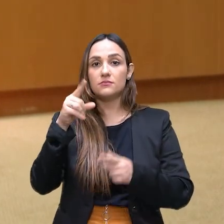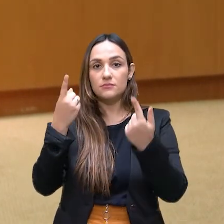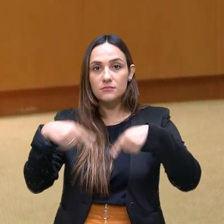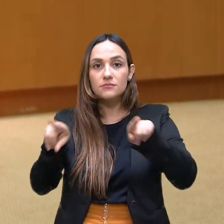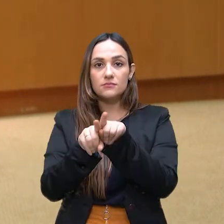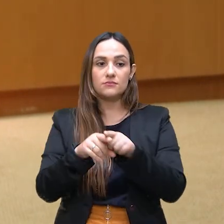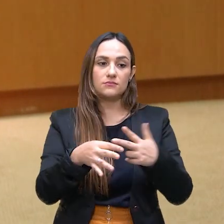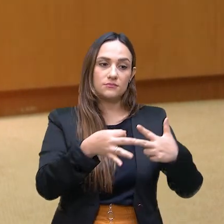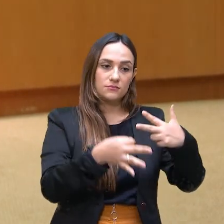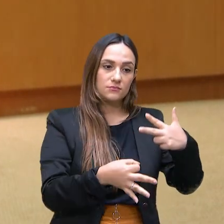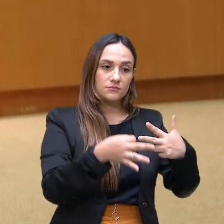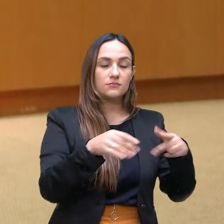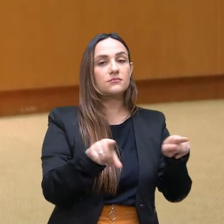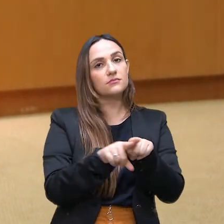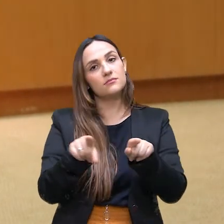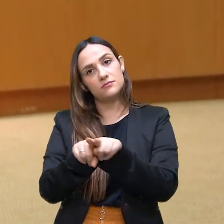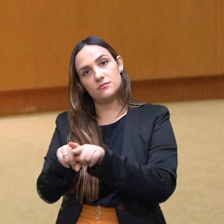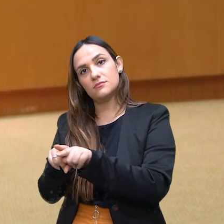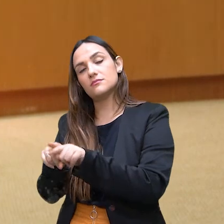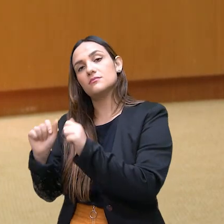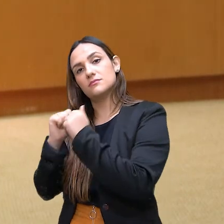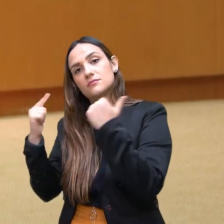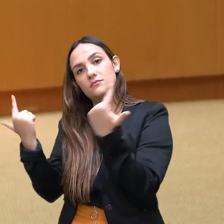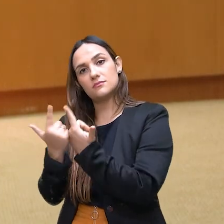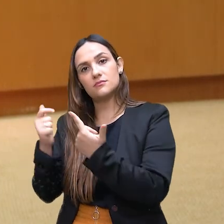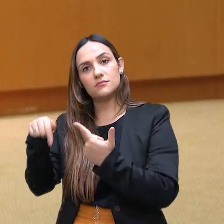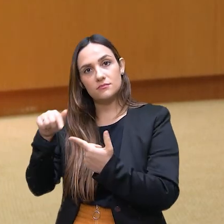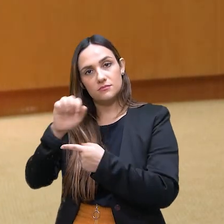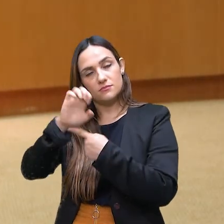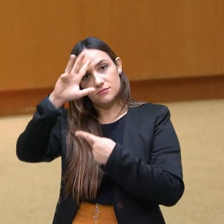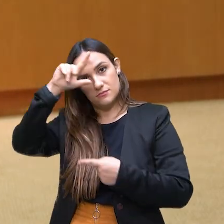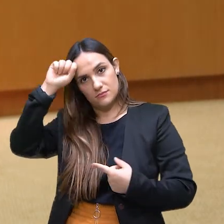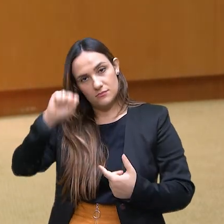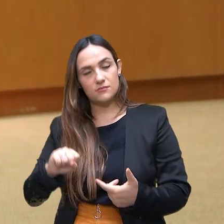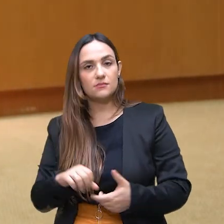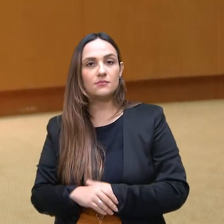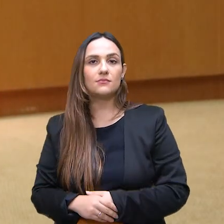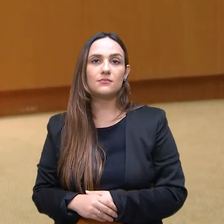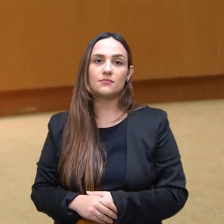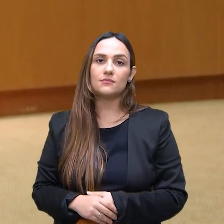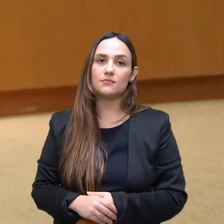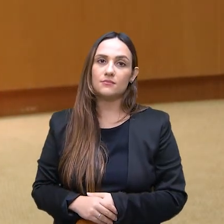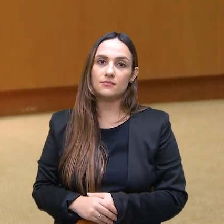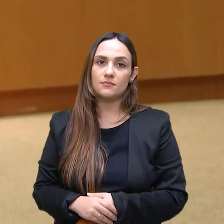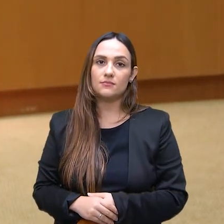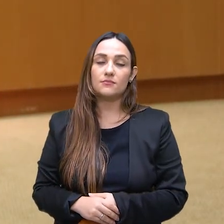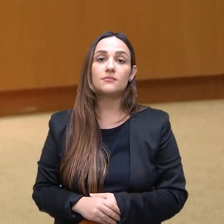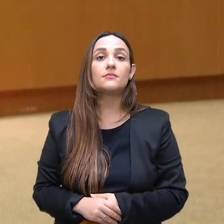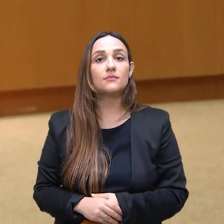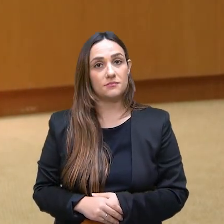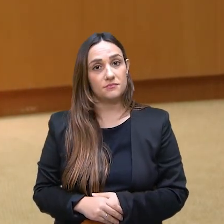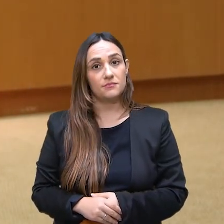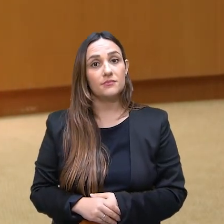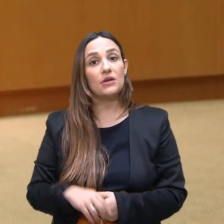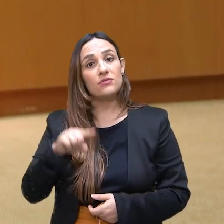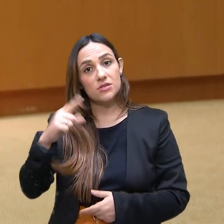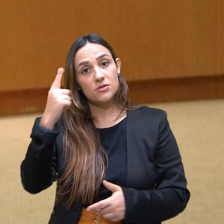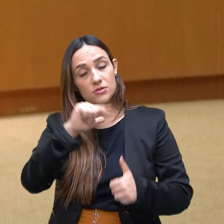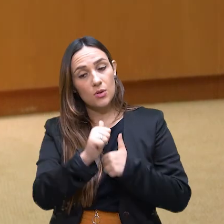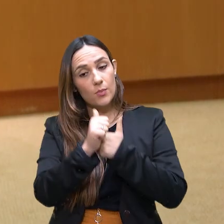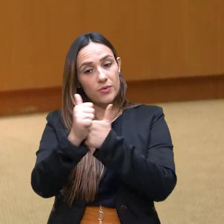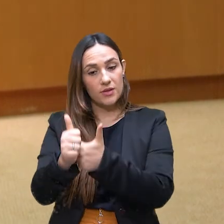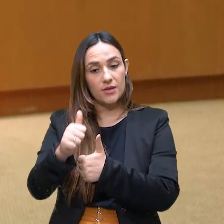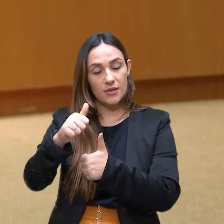parceria entre o Poder Judiciário e a Assembleia Legislativa de Mato Grosso do Sul. E depois da exibição no canal da